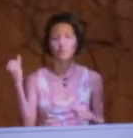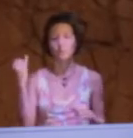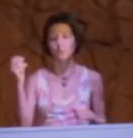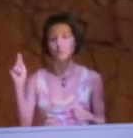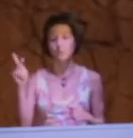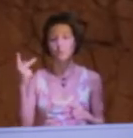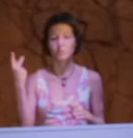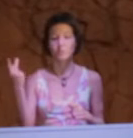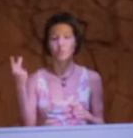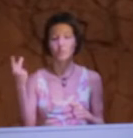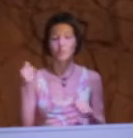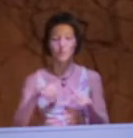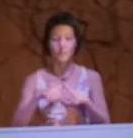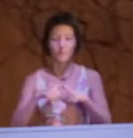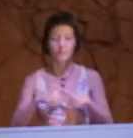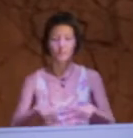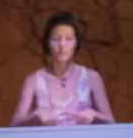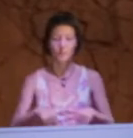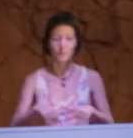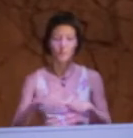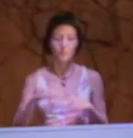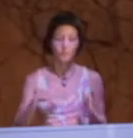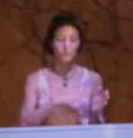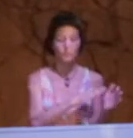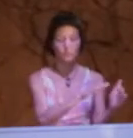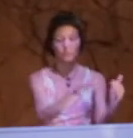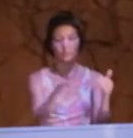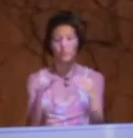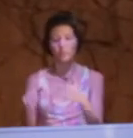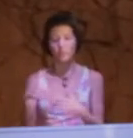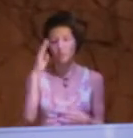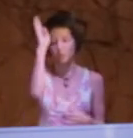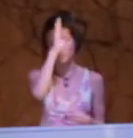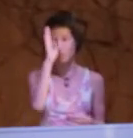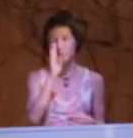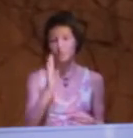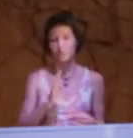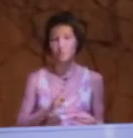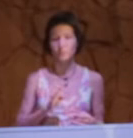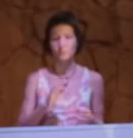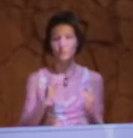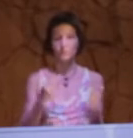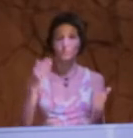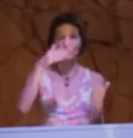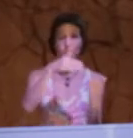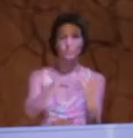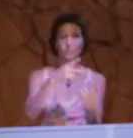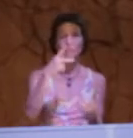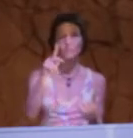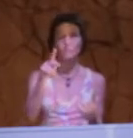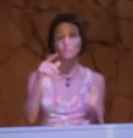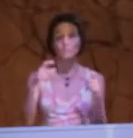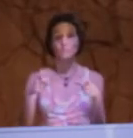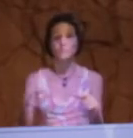boa parte da margem de Rondônia, do outro lado já é a Bolívia, e chega nessa região que hoje tem o nome de Real Forte Príncipe